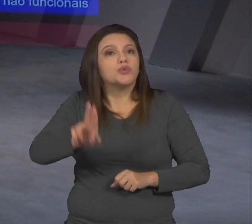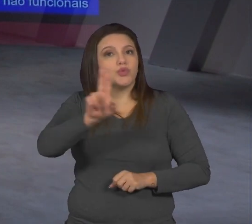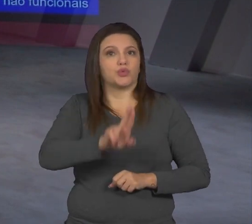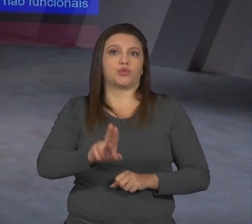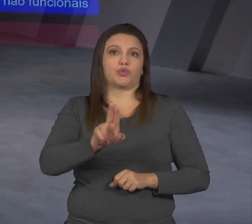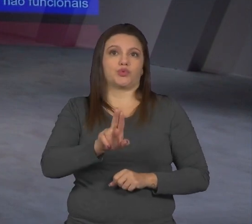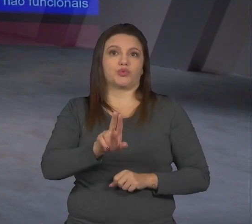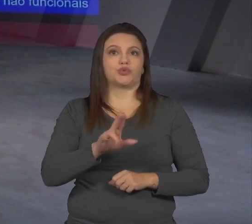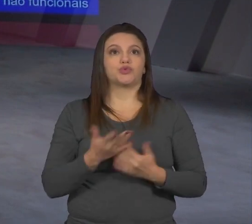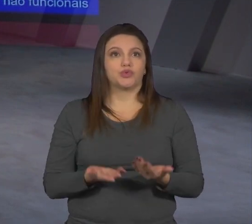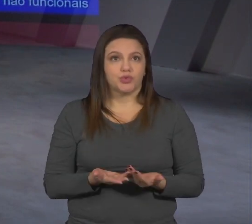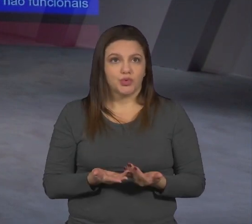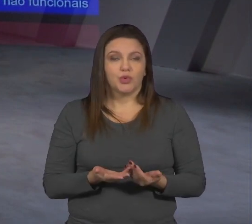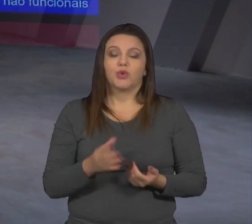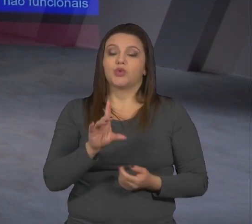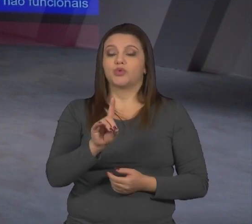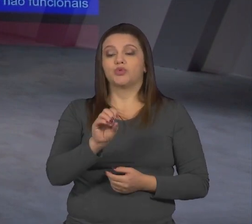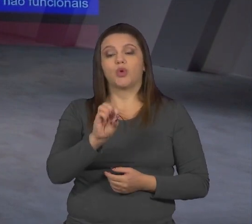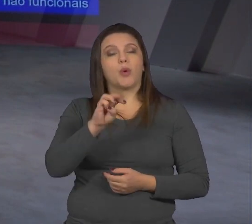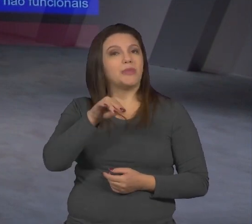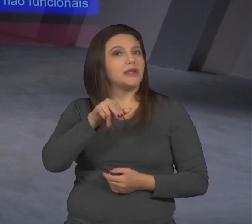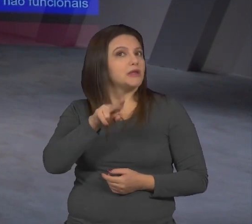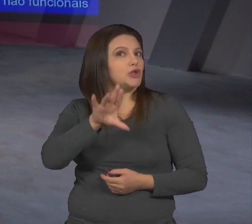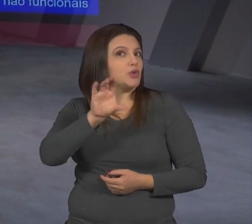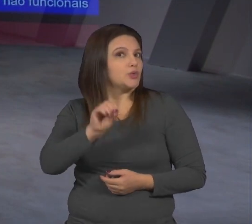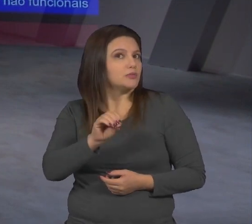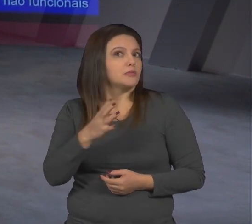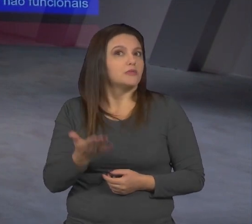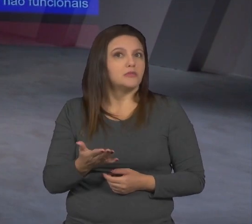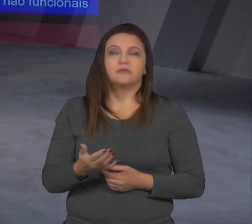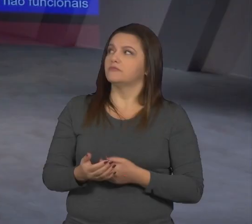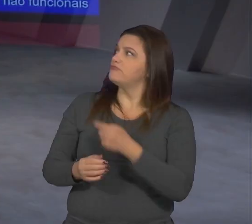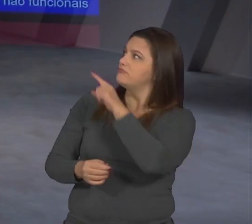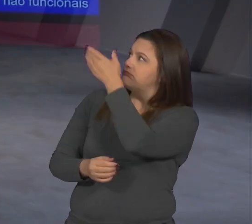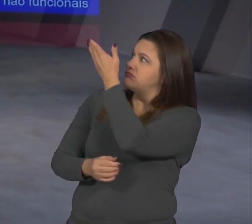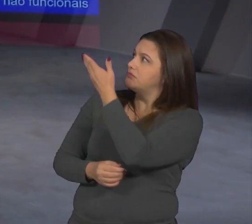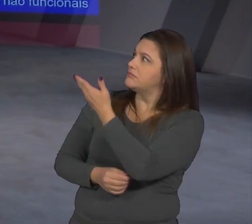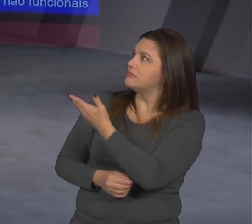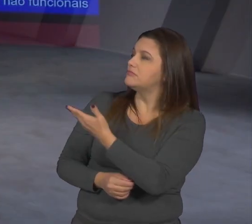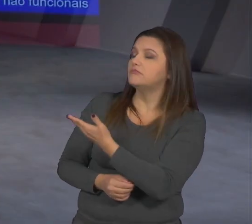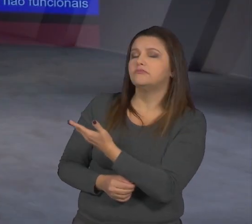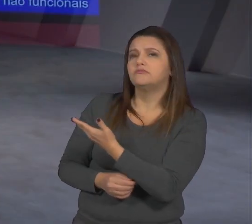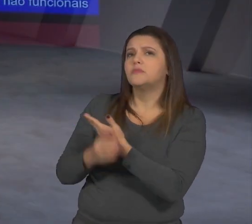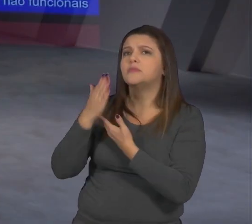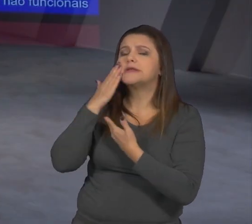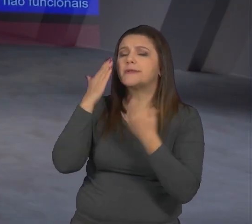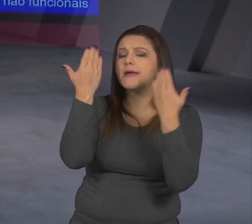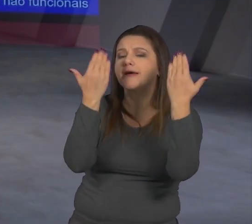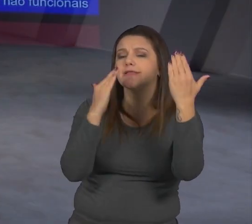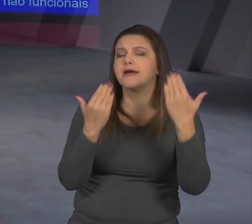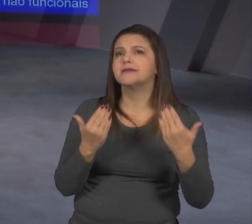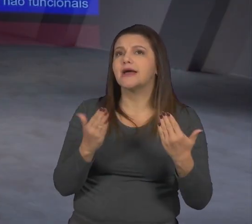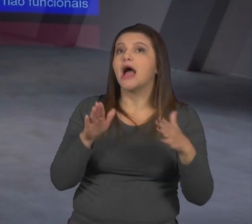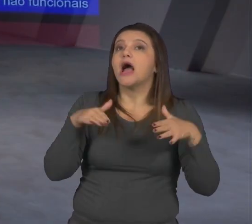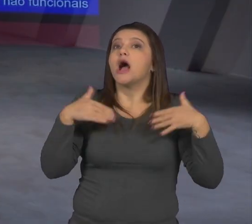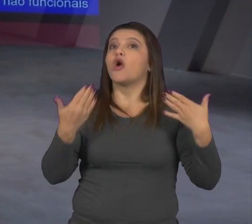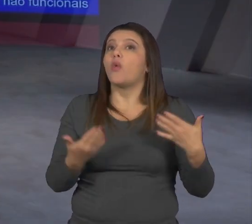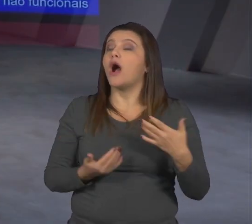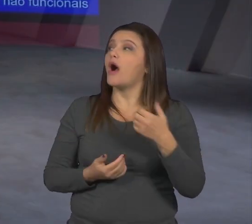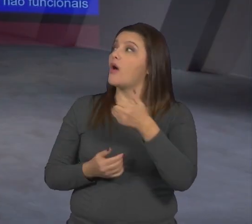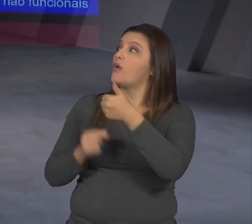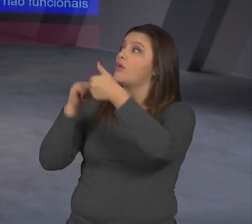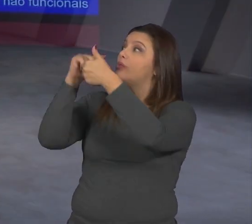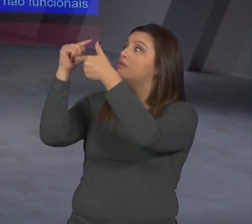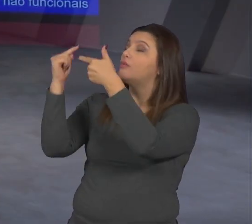são fatores que eu tenho que levar em consideração na hora de analisar para saber qual